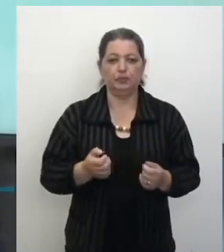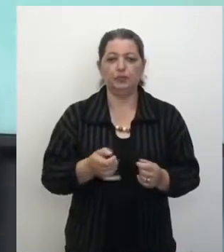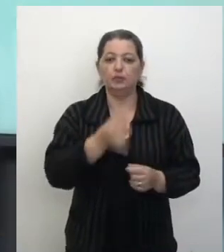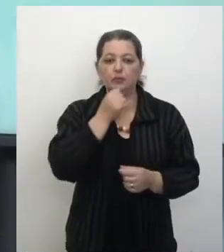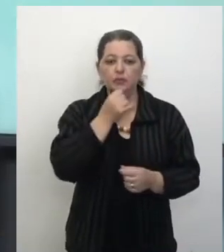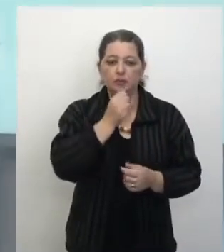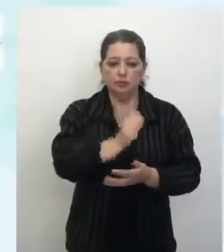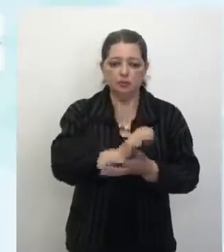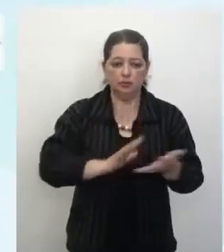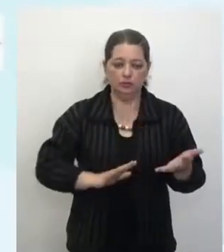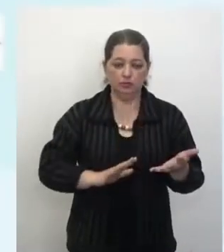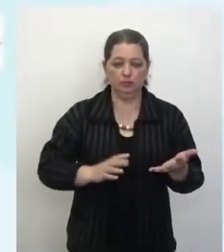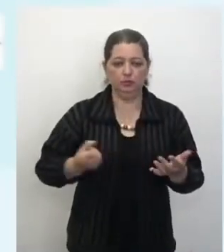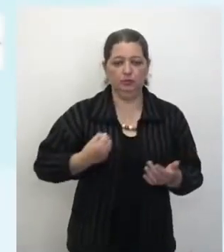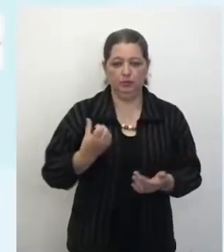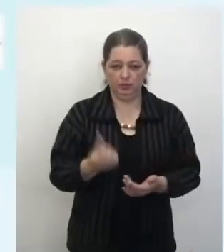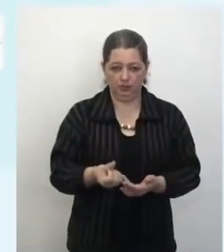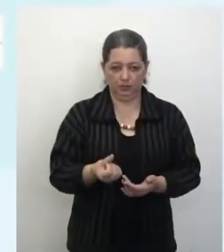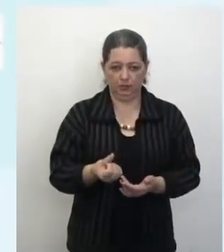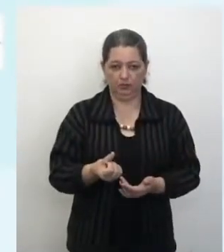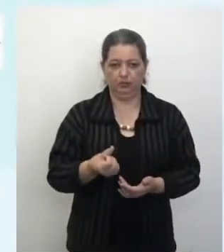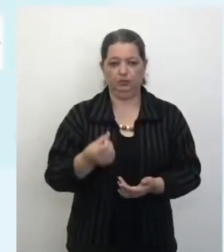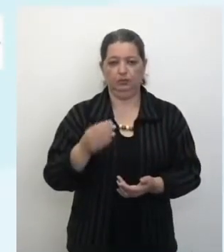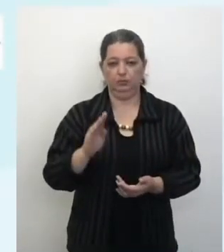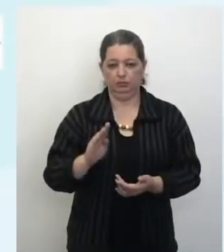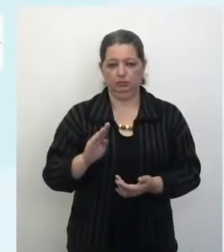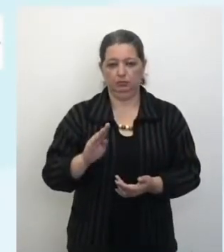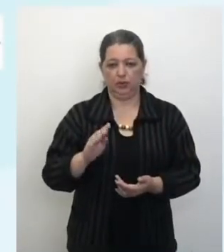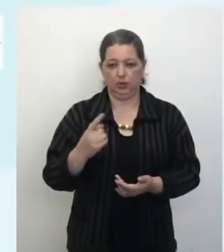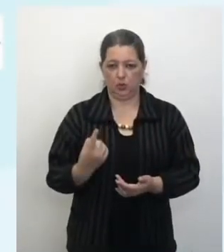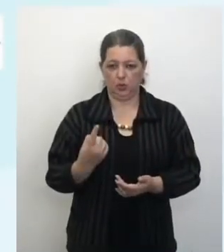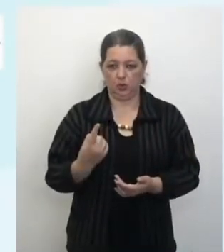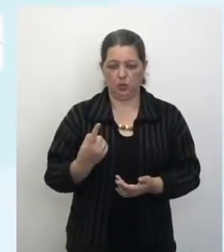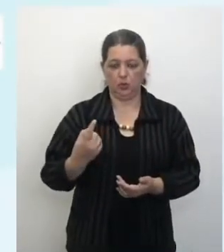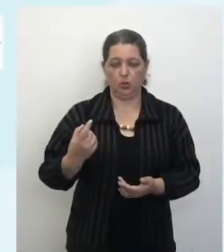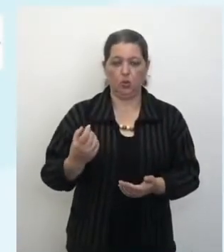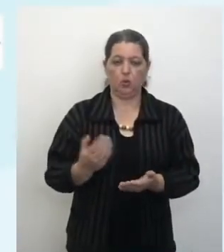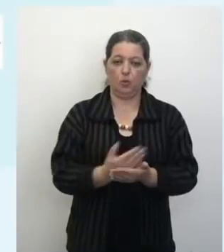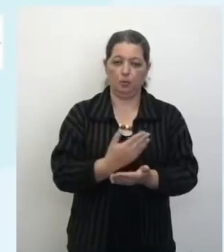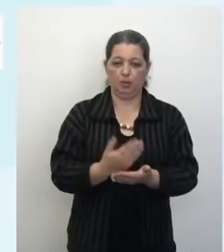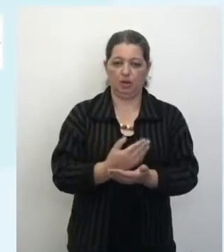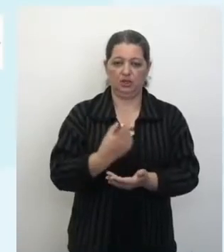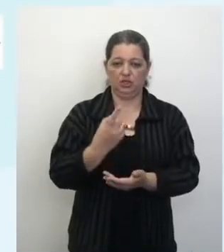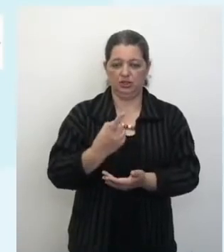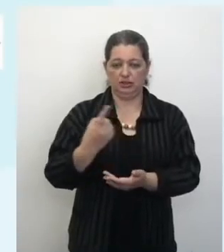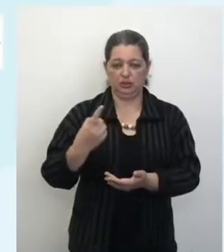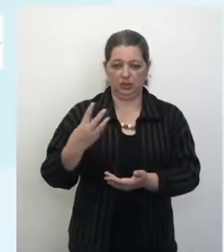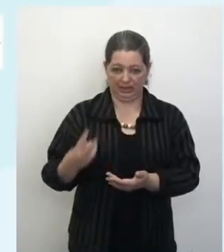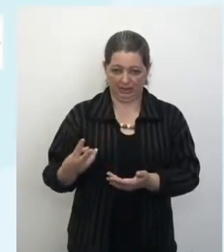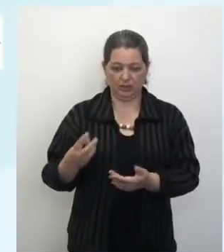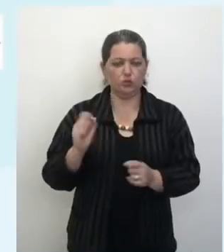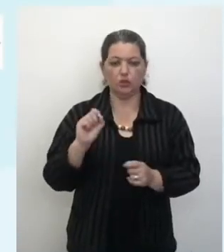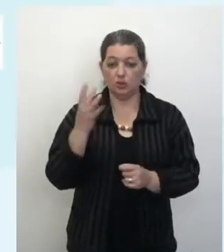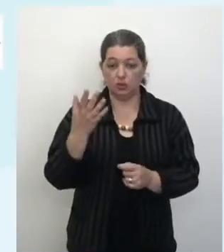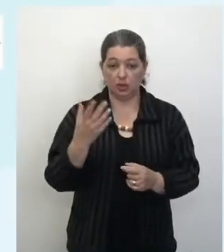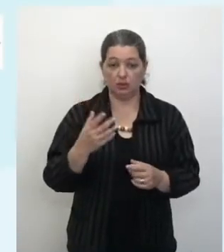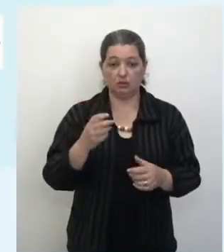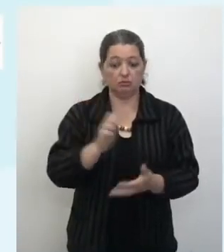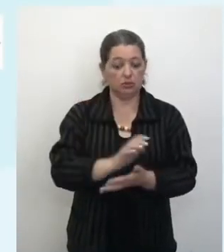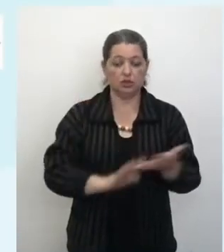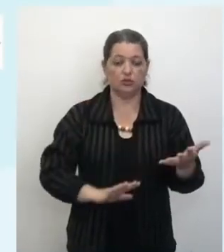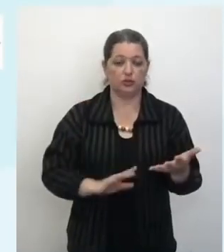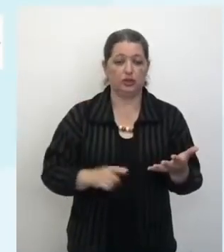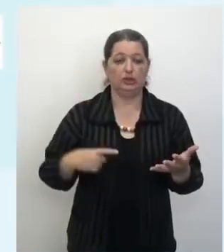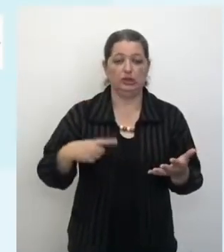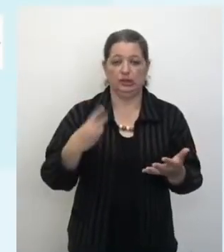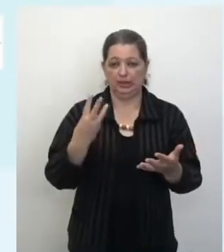essa atividade, atividade 6B1, página 113, tá bom? O que, que acontece nessa atividade? A gente tem três